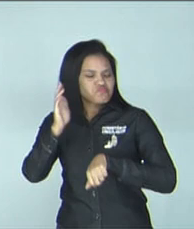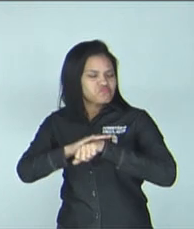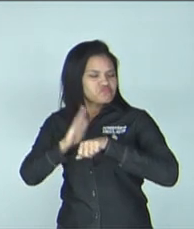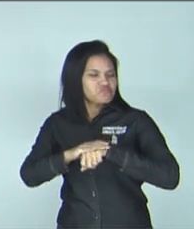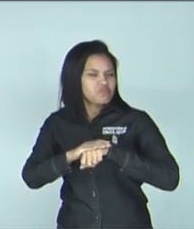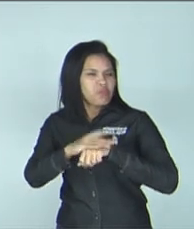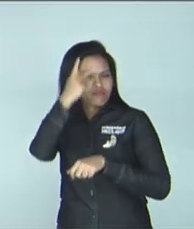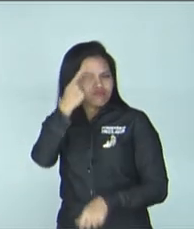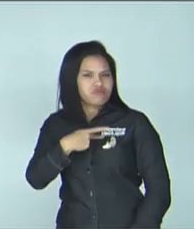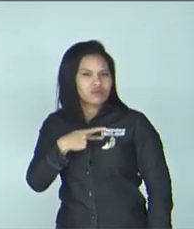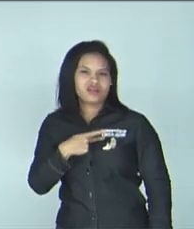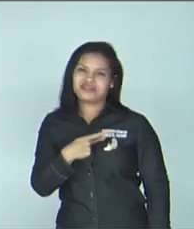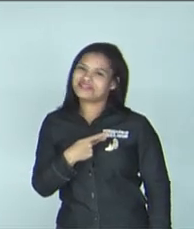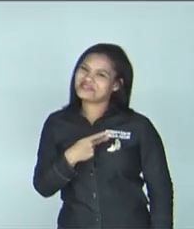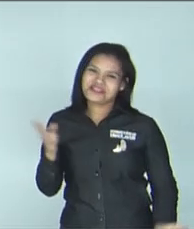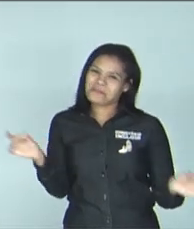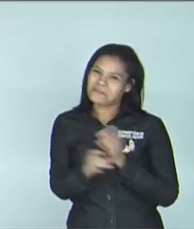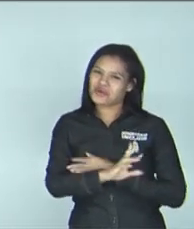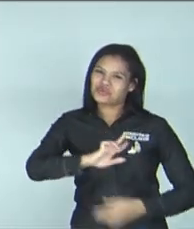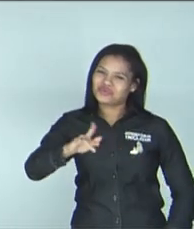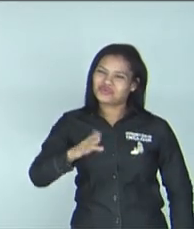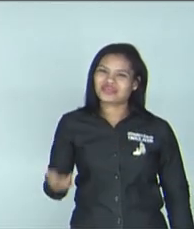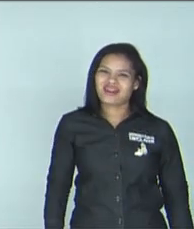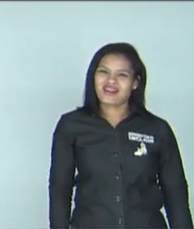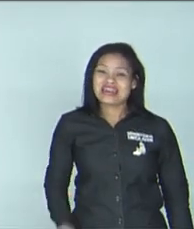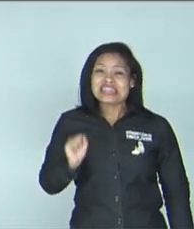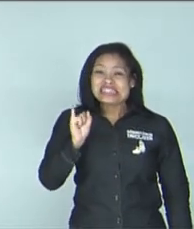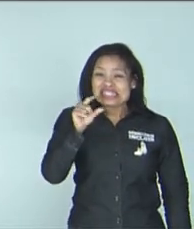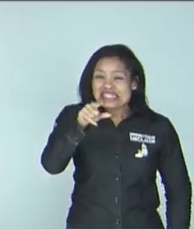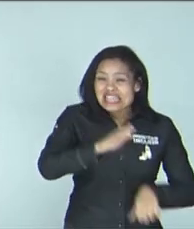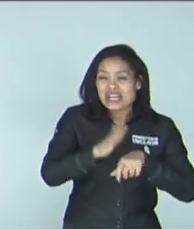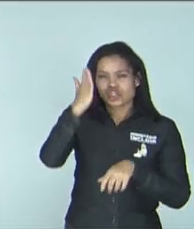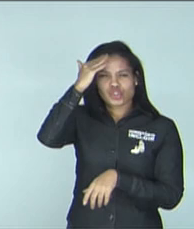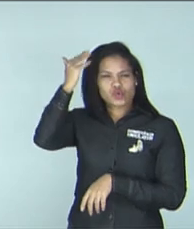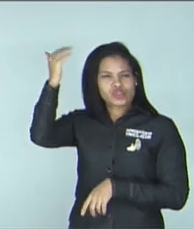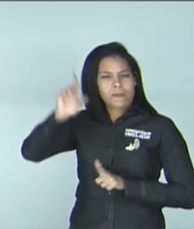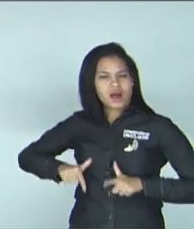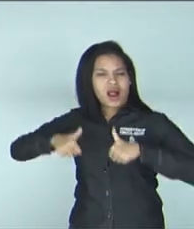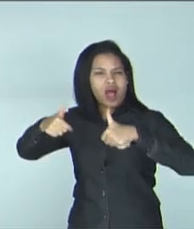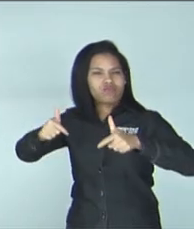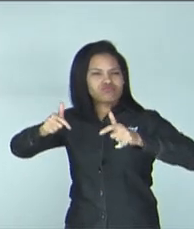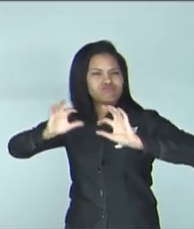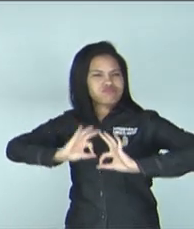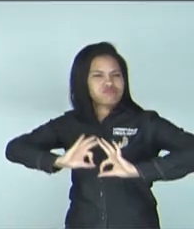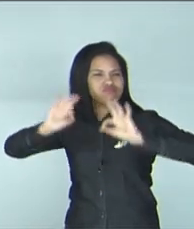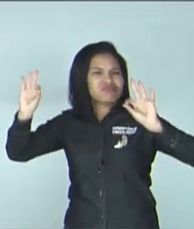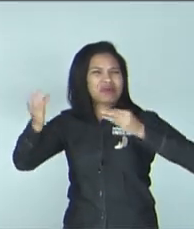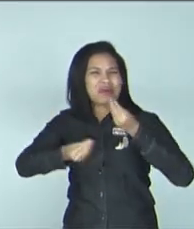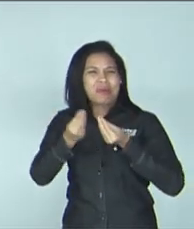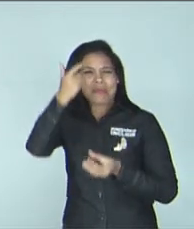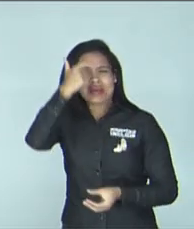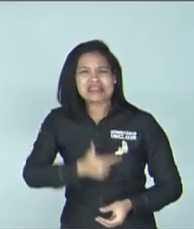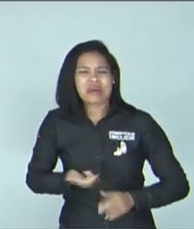para o sucesso não se você tiver sucesso ninguém aguenta você você vai ficar uma pessoa horrível é